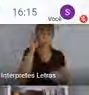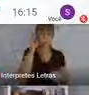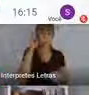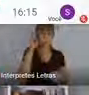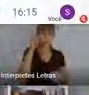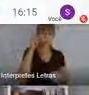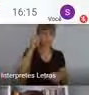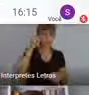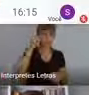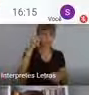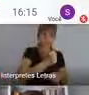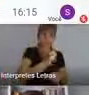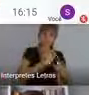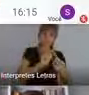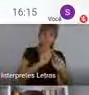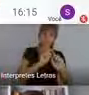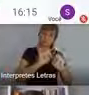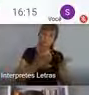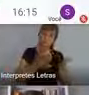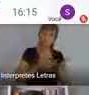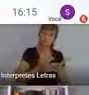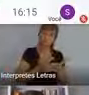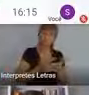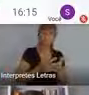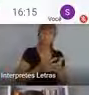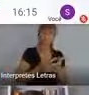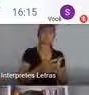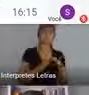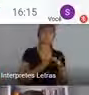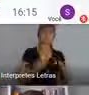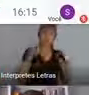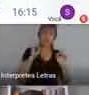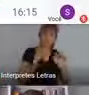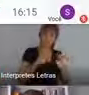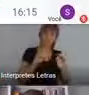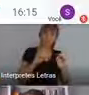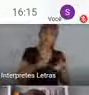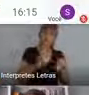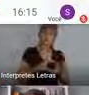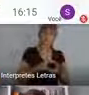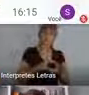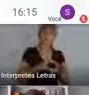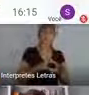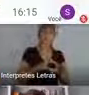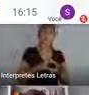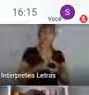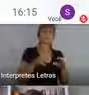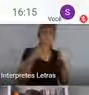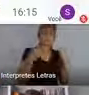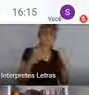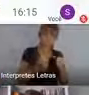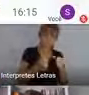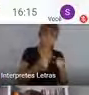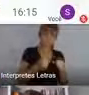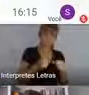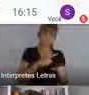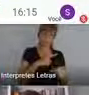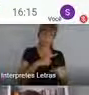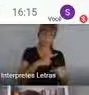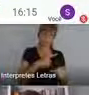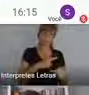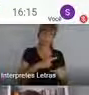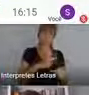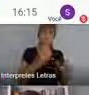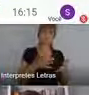Antonieta nos lembra que sem educação não há equidade social, sem luta não há conquistas, sem